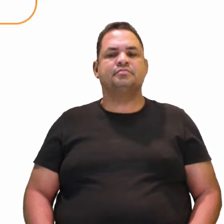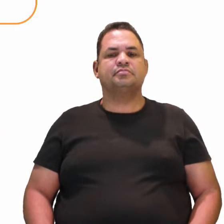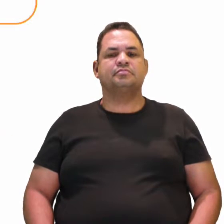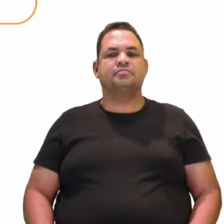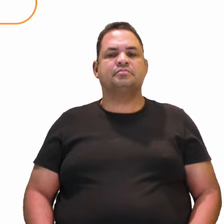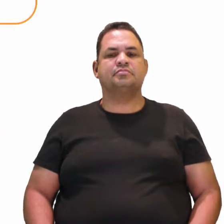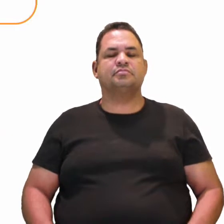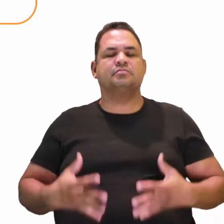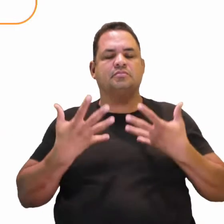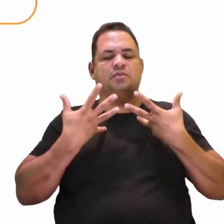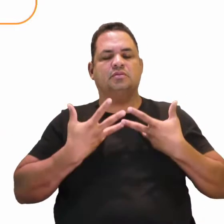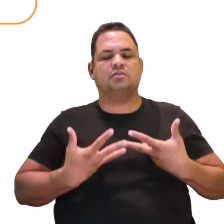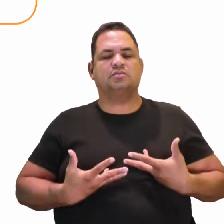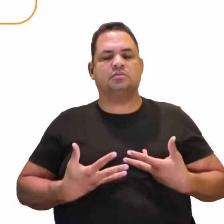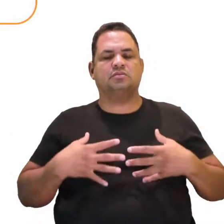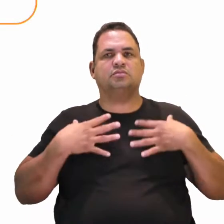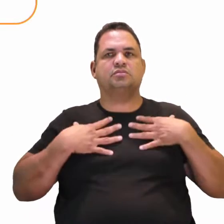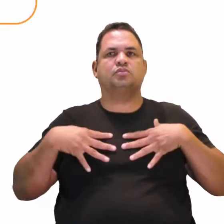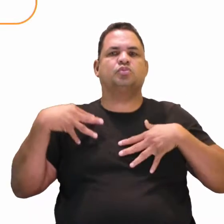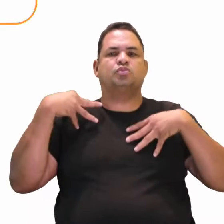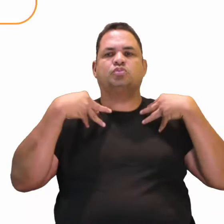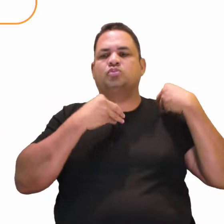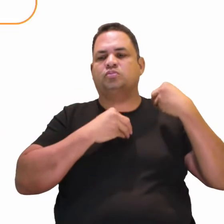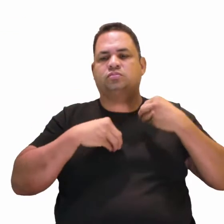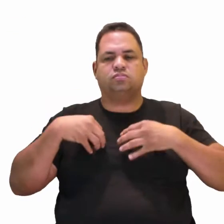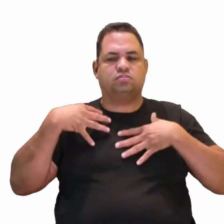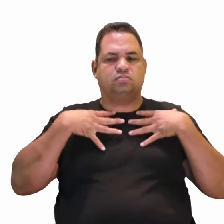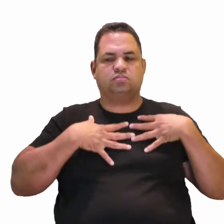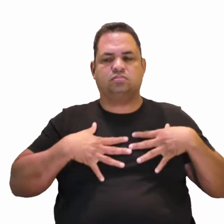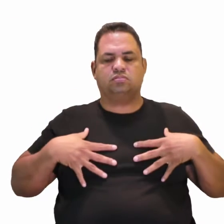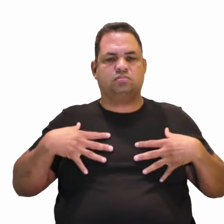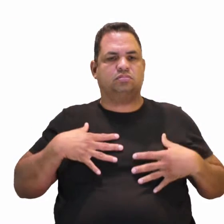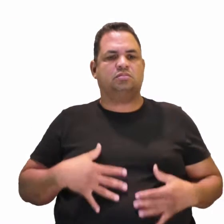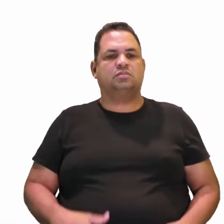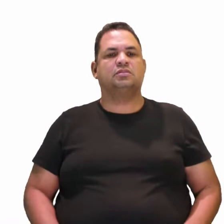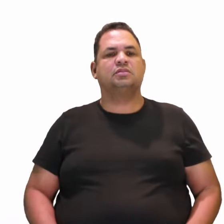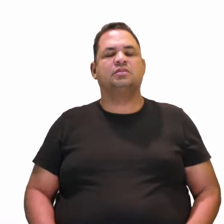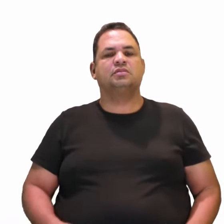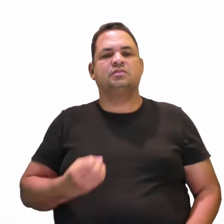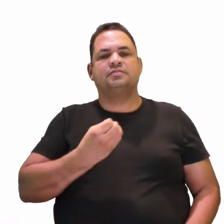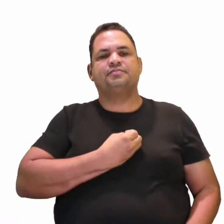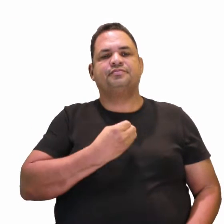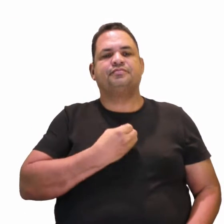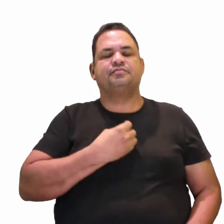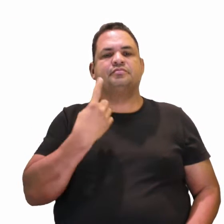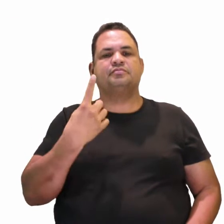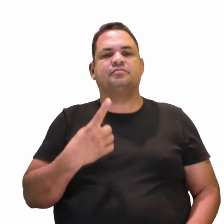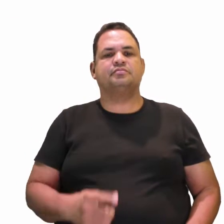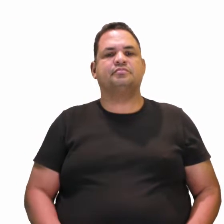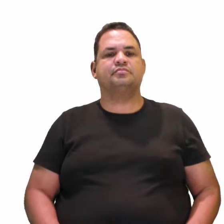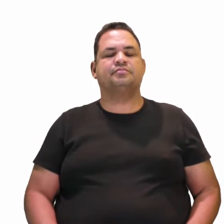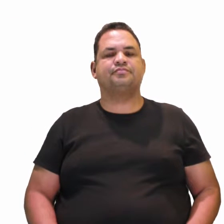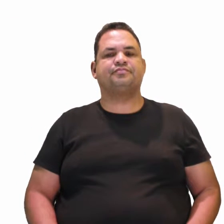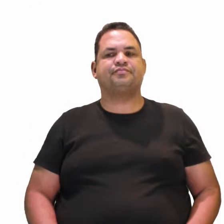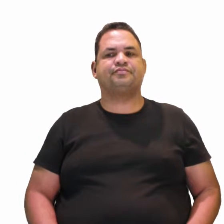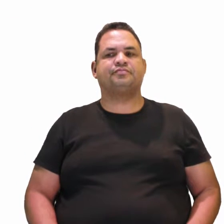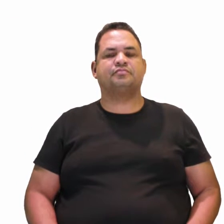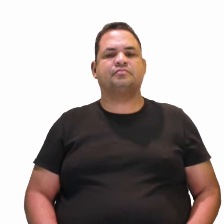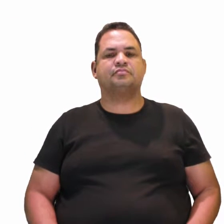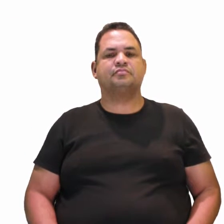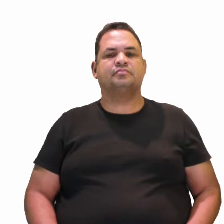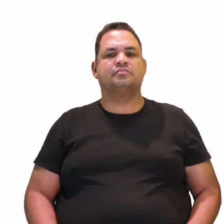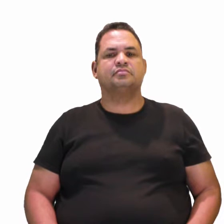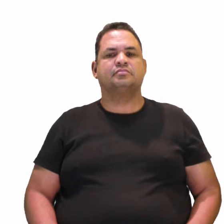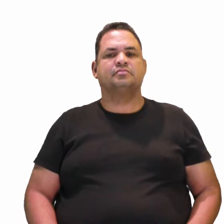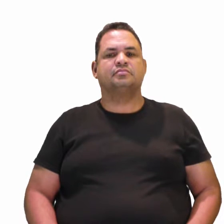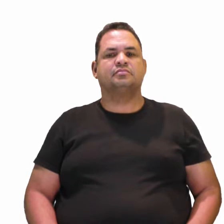né? Descansar e se refrescar aí, enfim, blá blá blá. Vamos lá. Number 1, develop and maintain